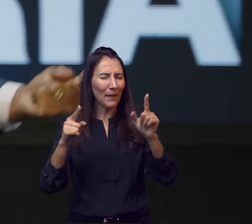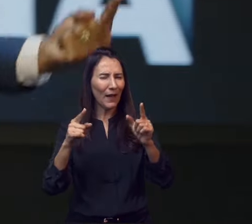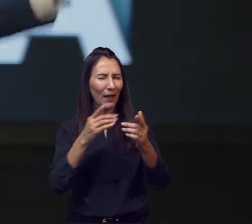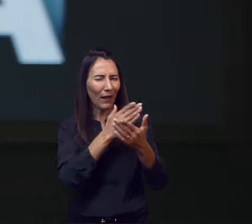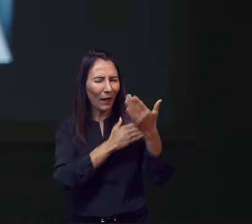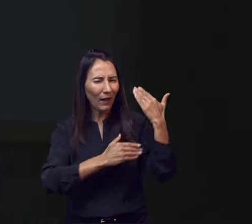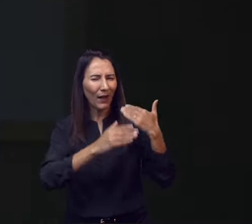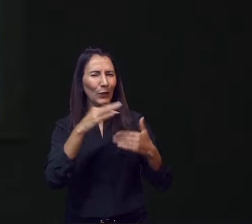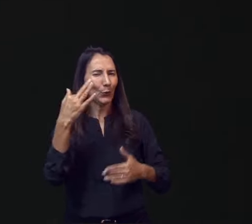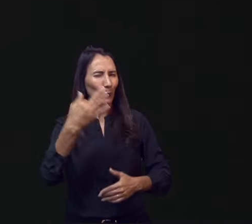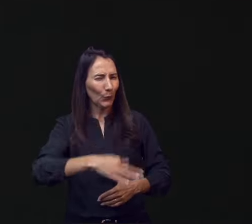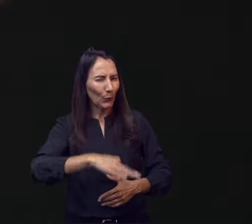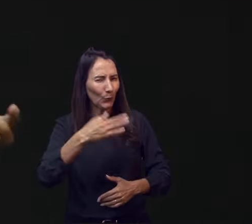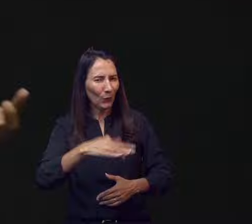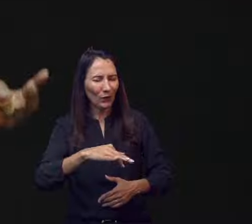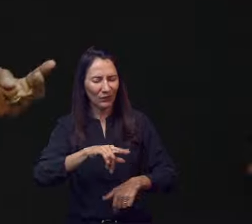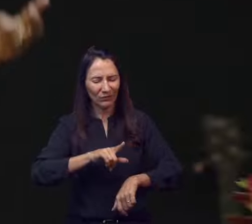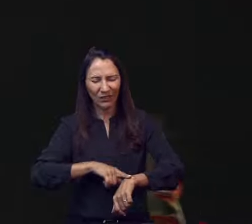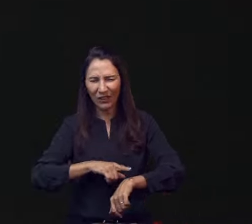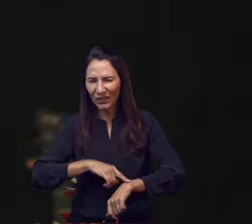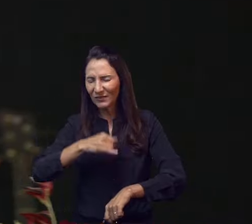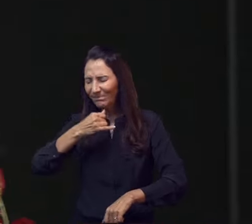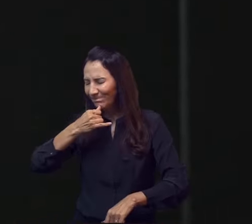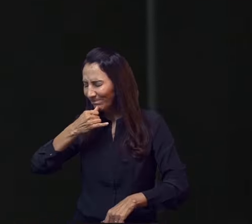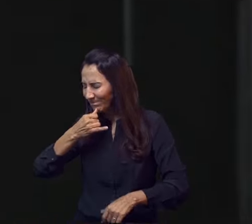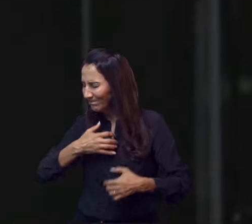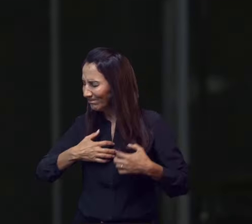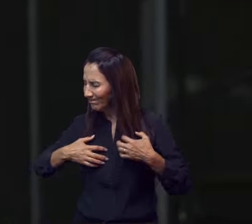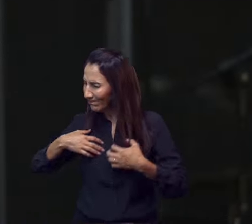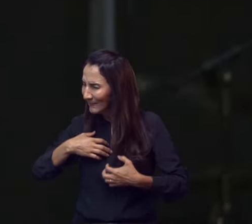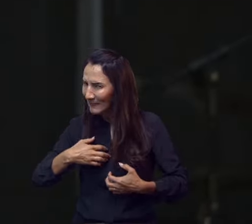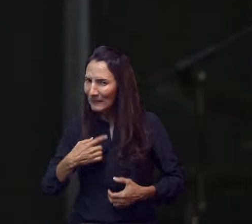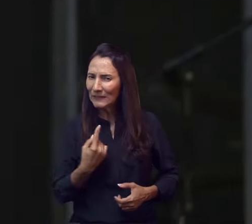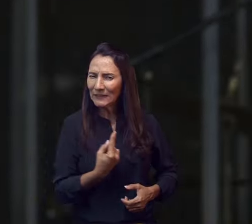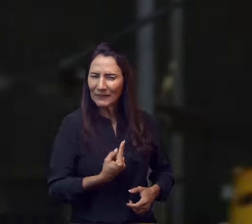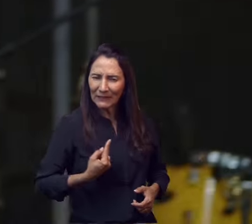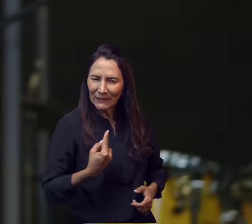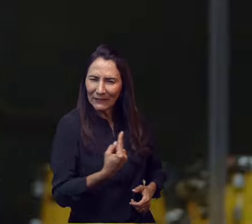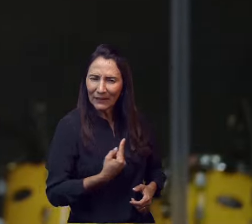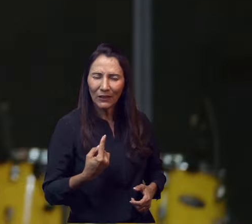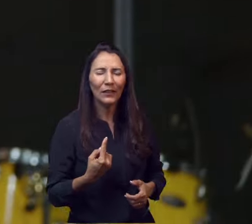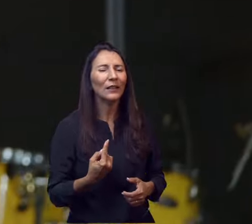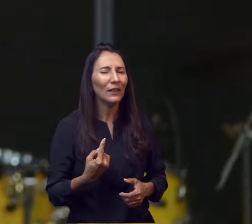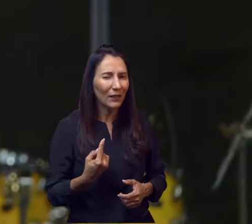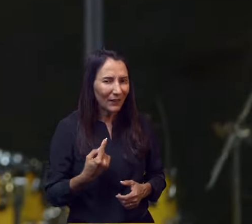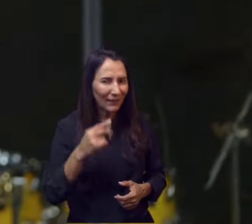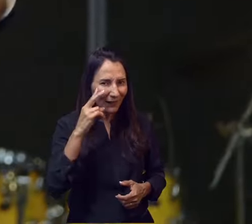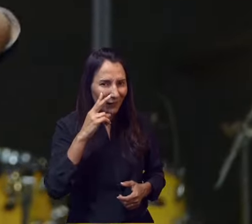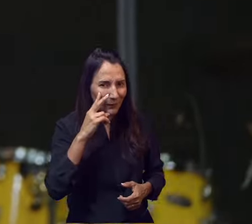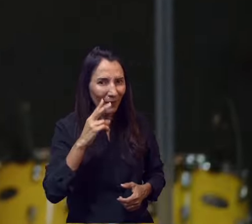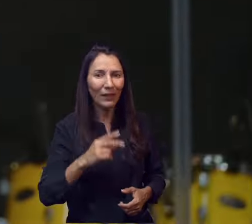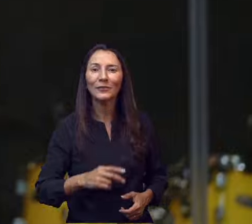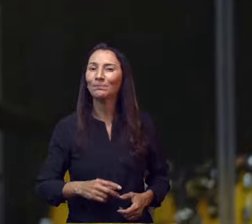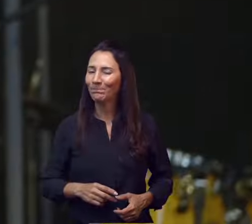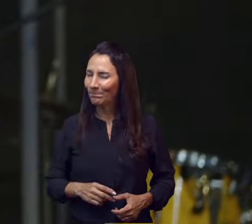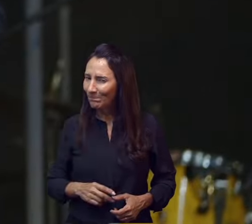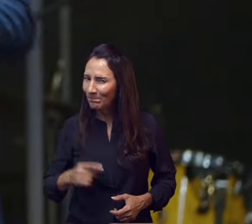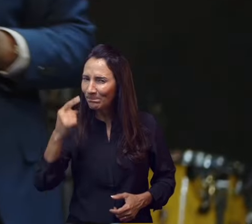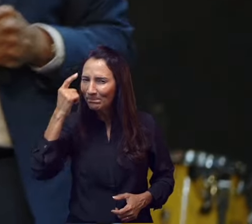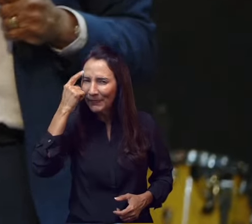dor e os momentos de tristeza e os momentos de solidão e os momentos que certamente